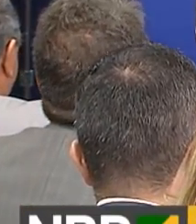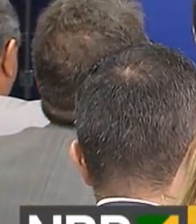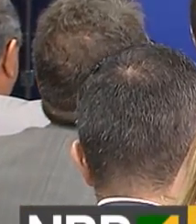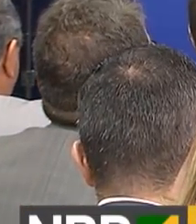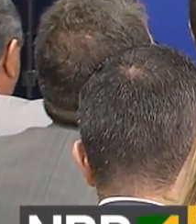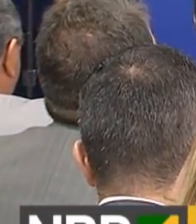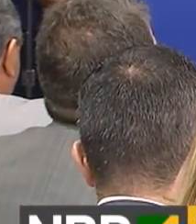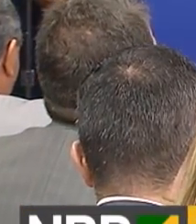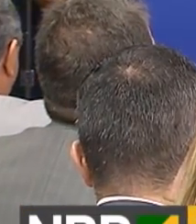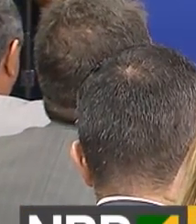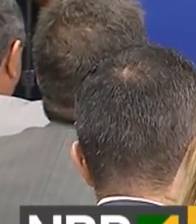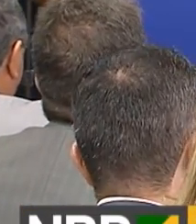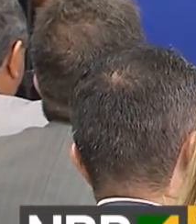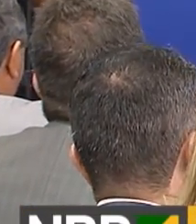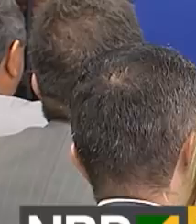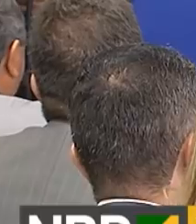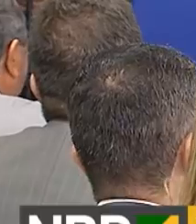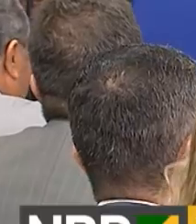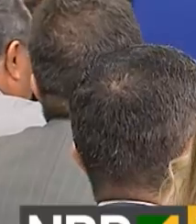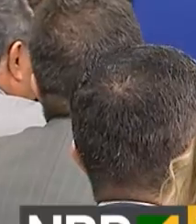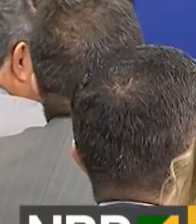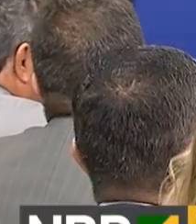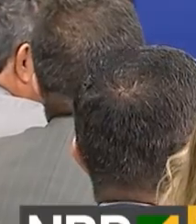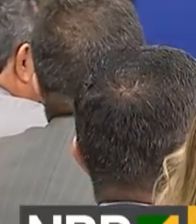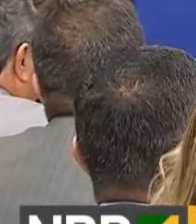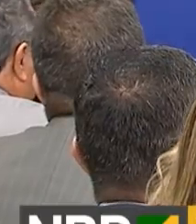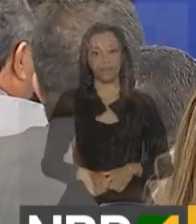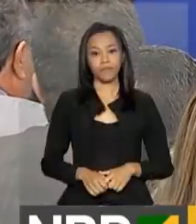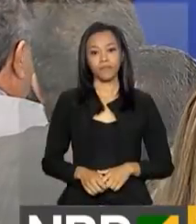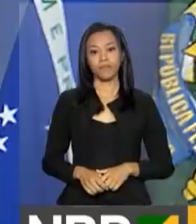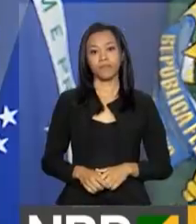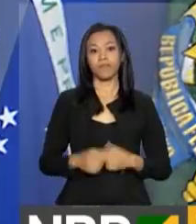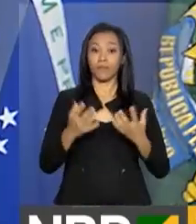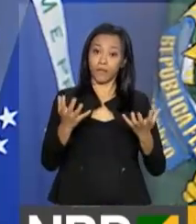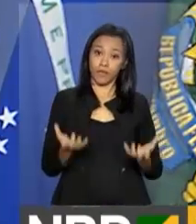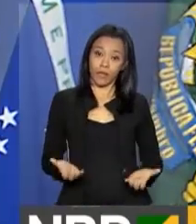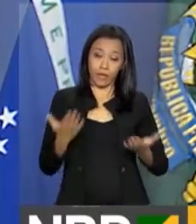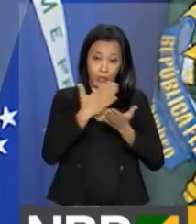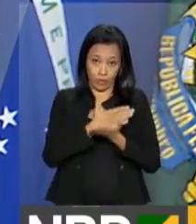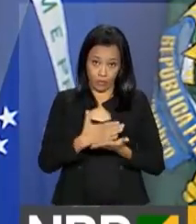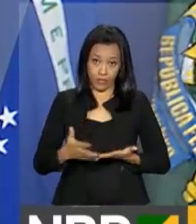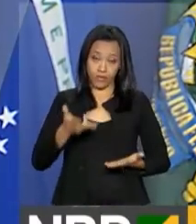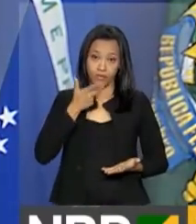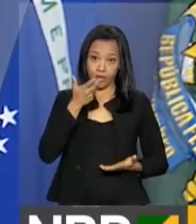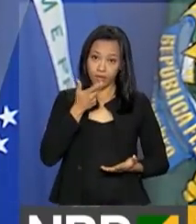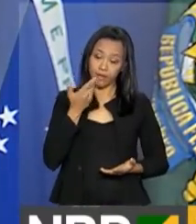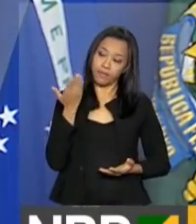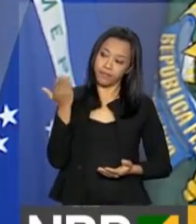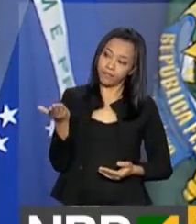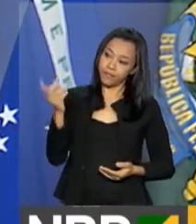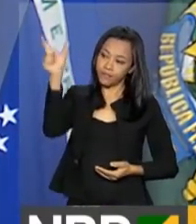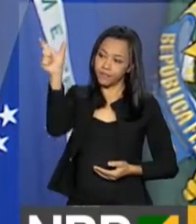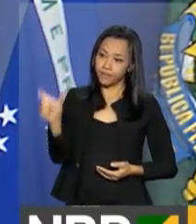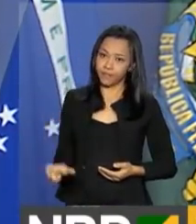eu quero eu quero começar dizendo que o mendonça filho